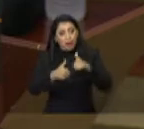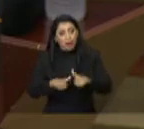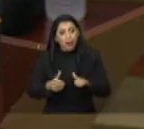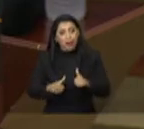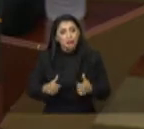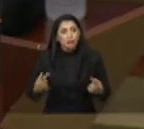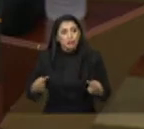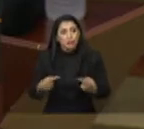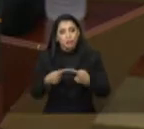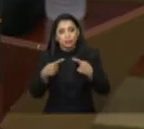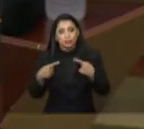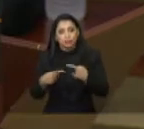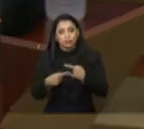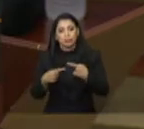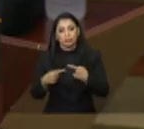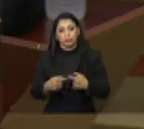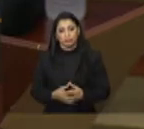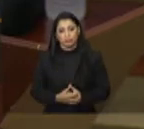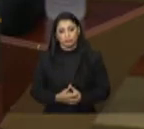concreto